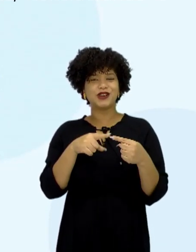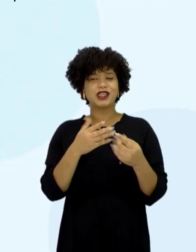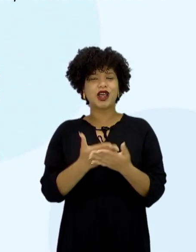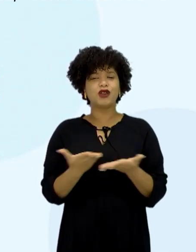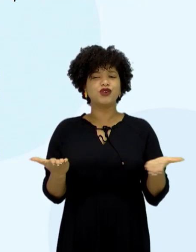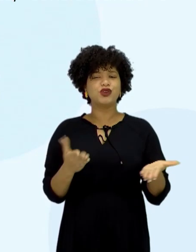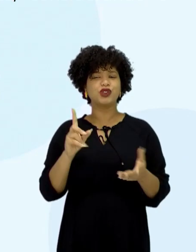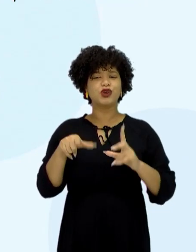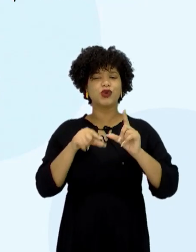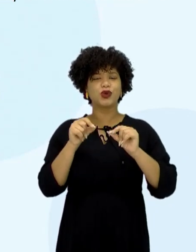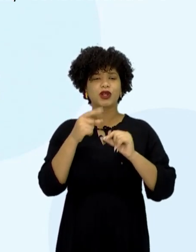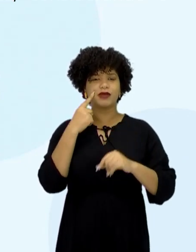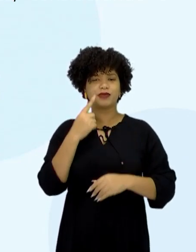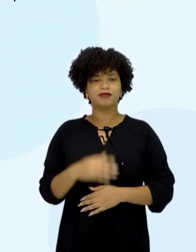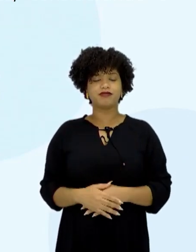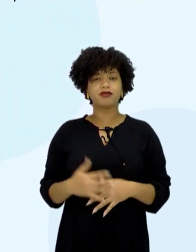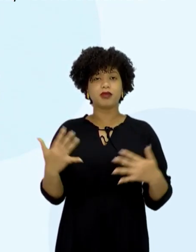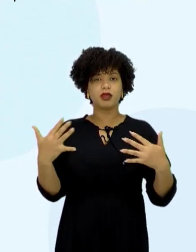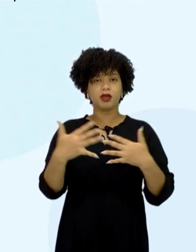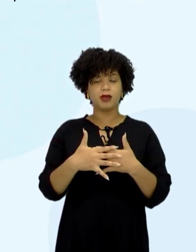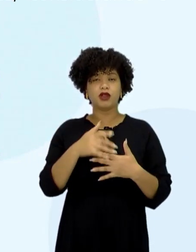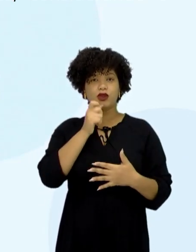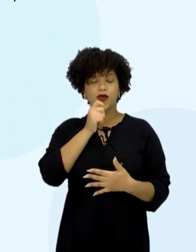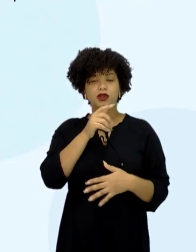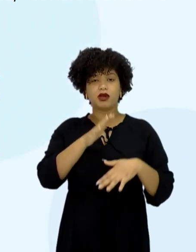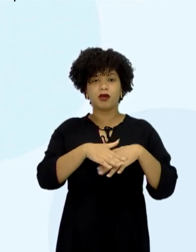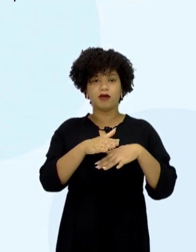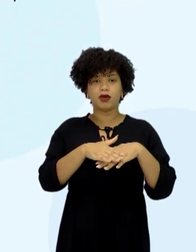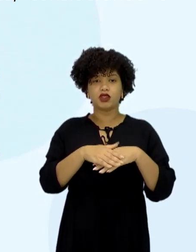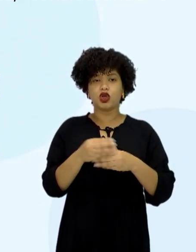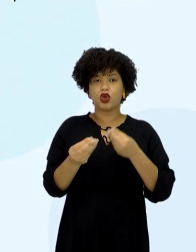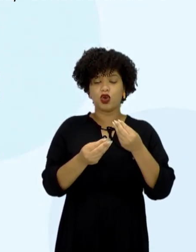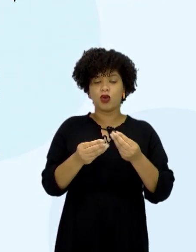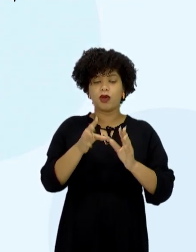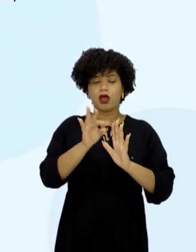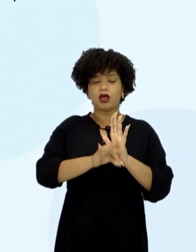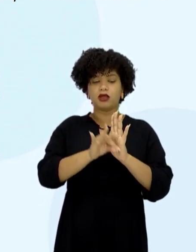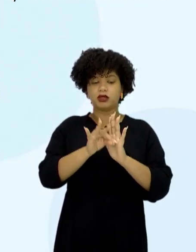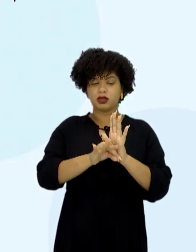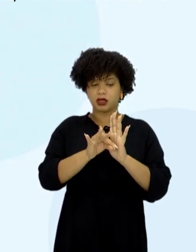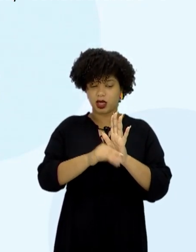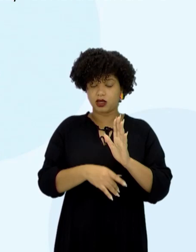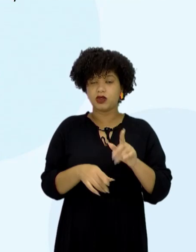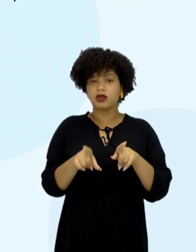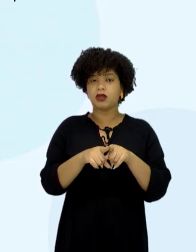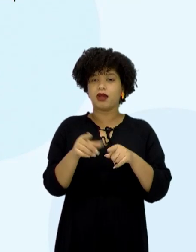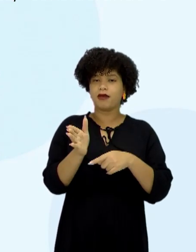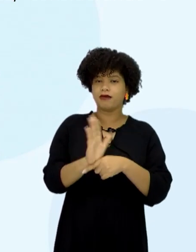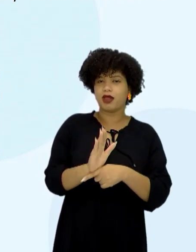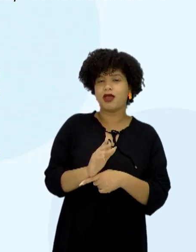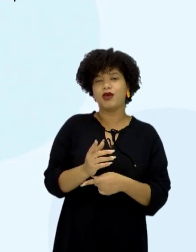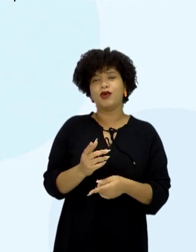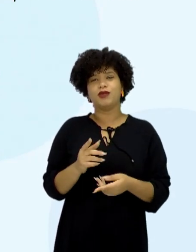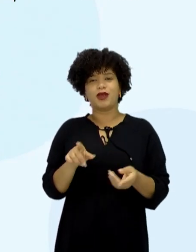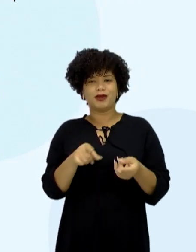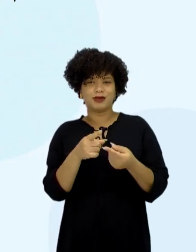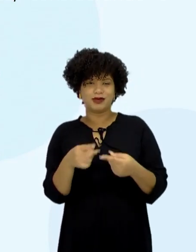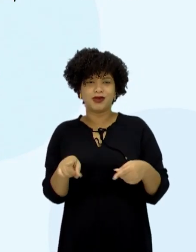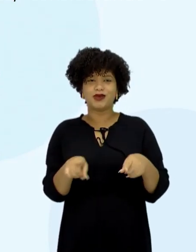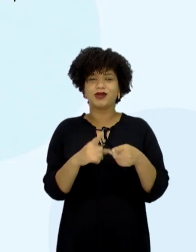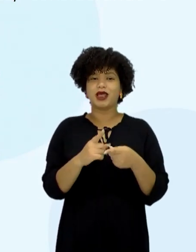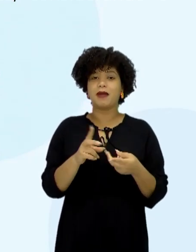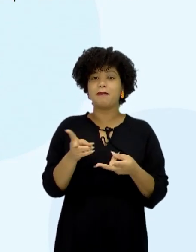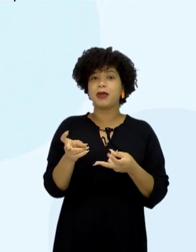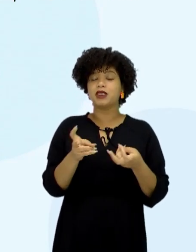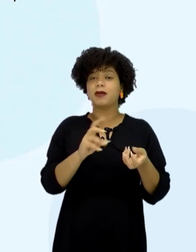aula: produzir paródias a partir de textos literários, filmes e músicas, considerando